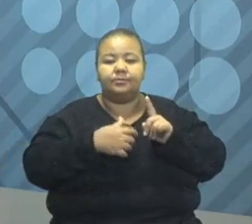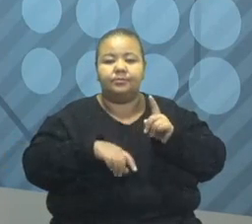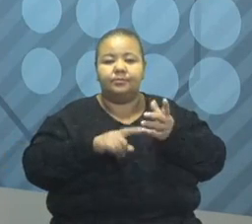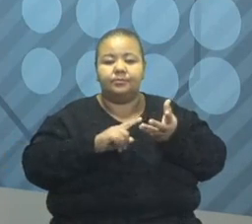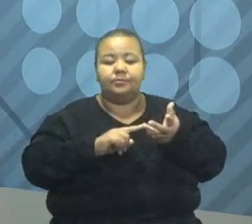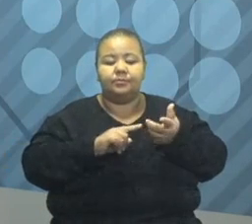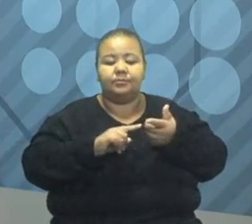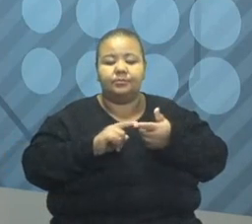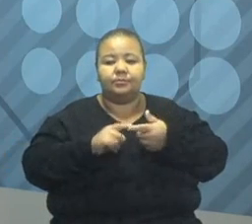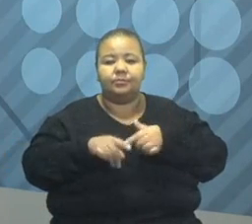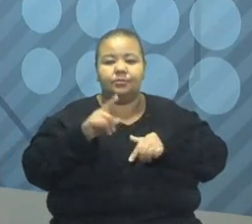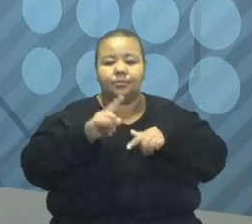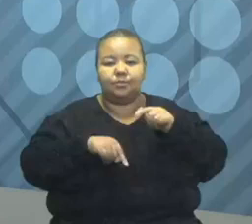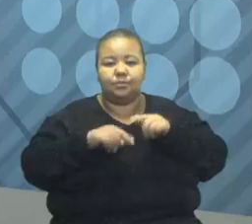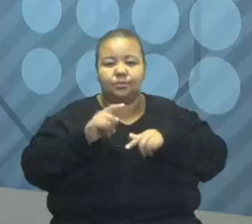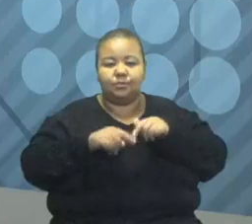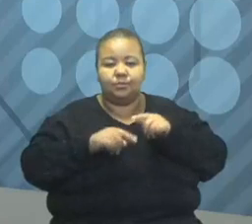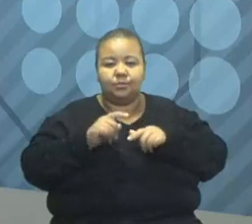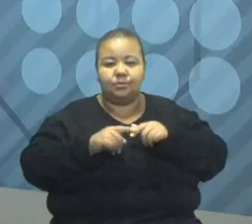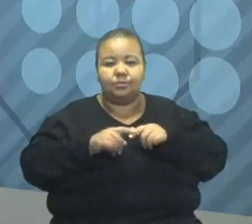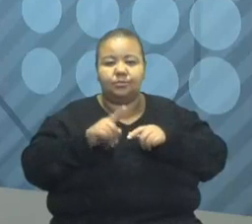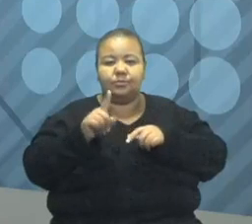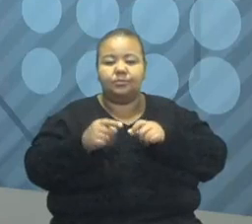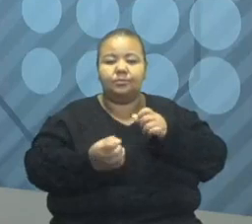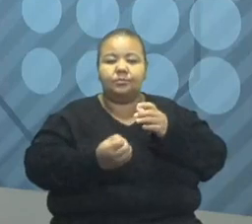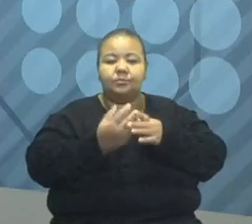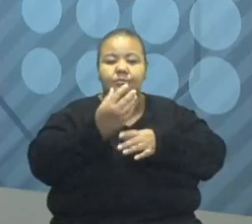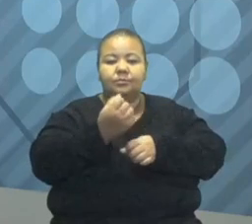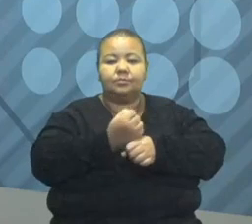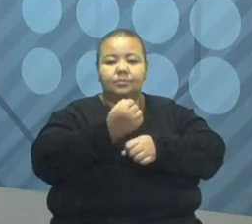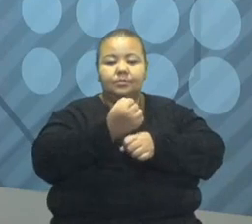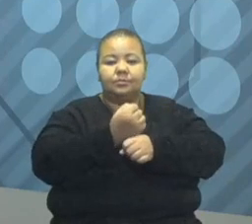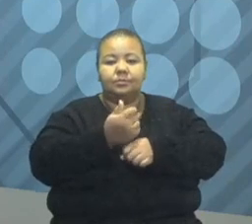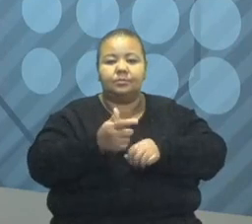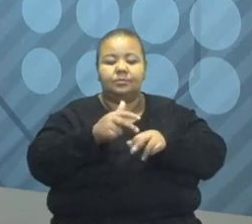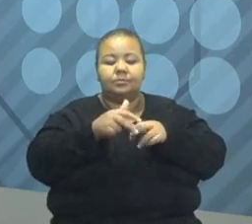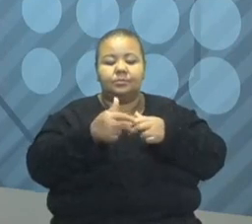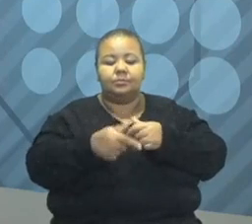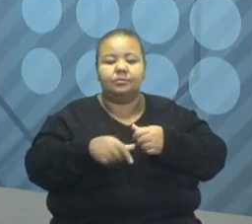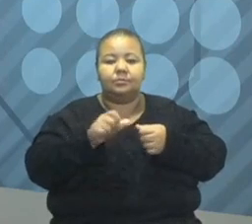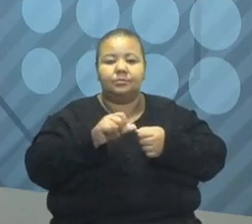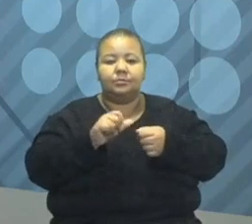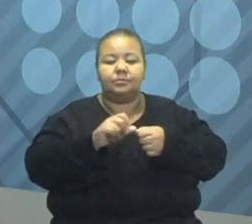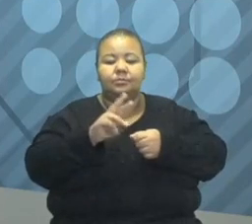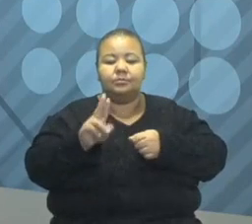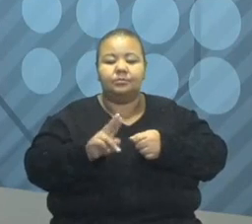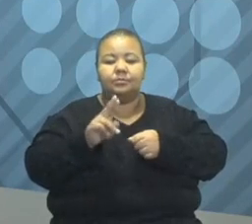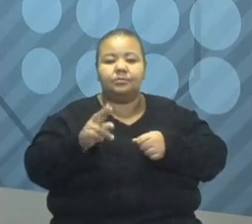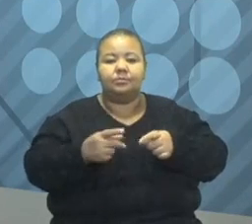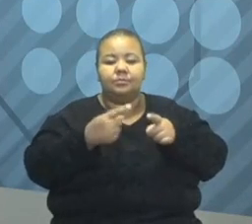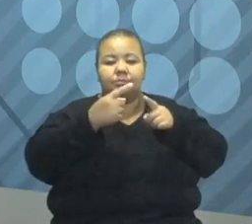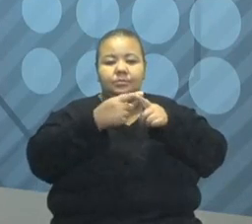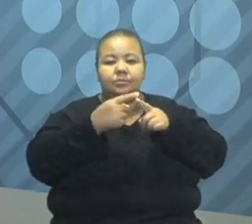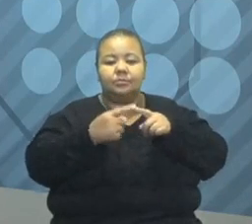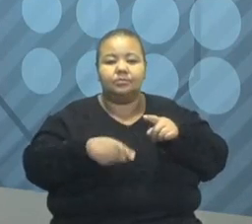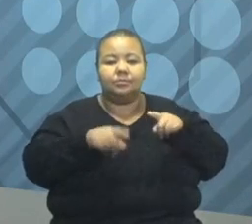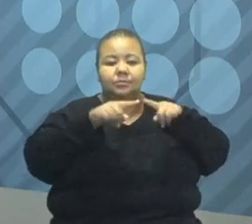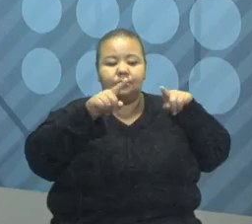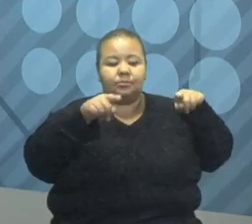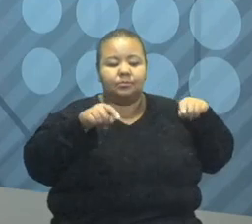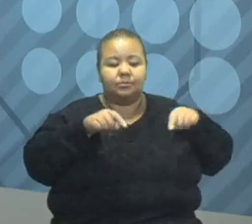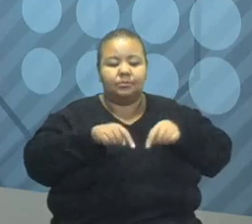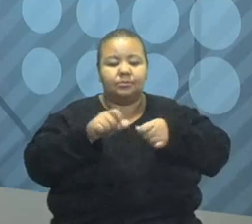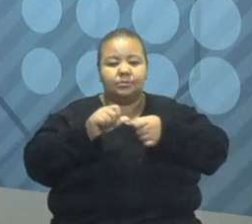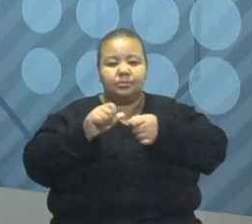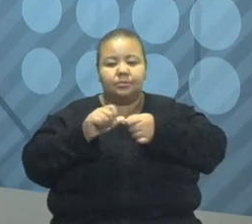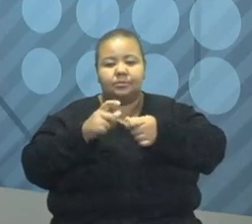quantidade de produtos que foram fabricados. Então, por isso que a gente fez o uso da multiplicação de matrizes para